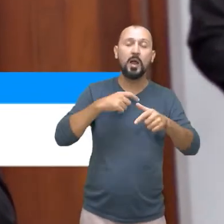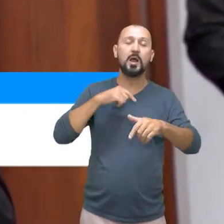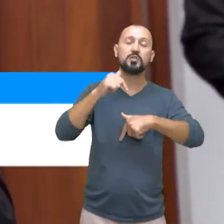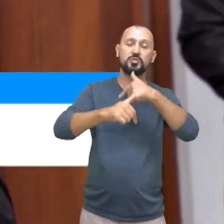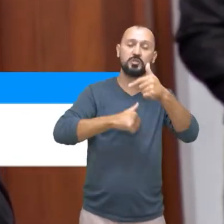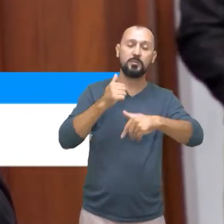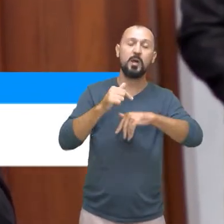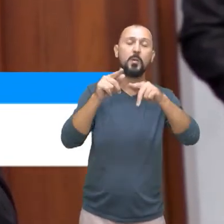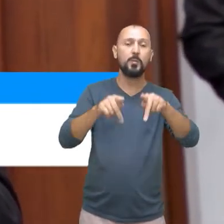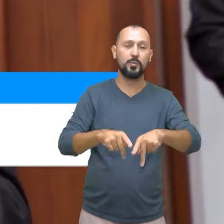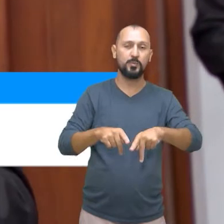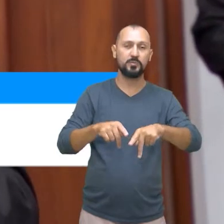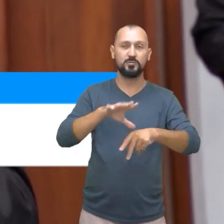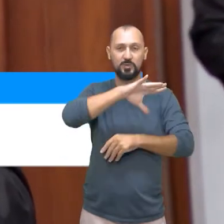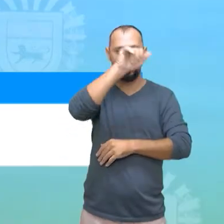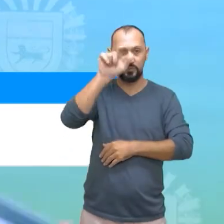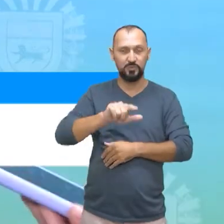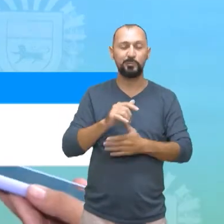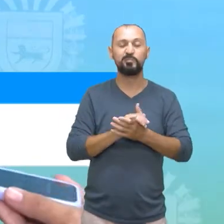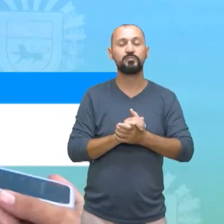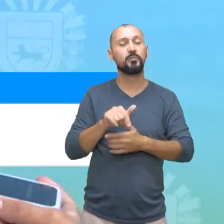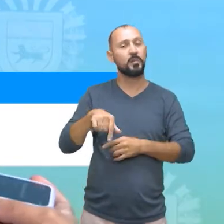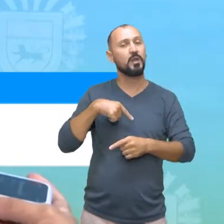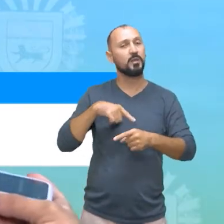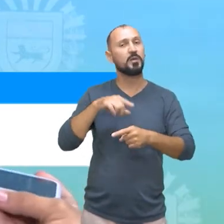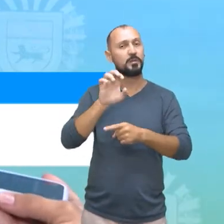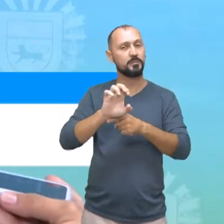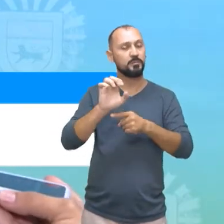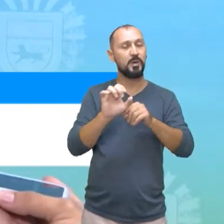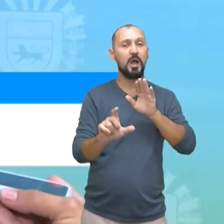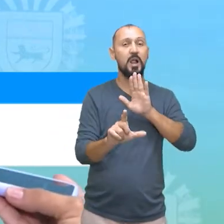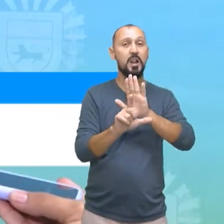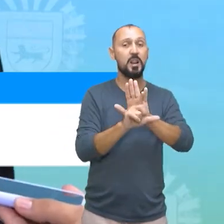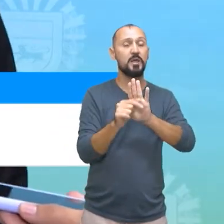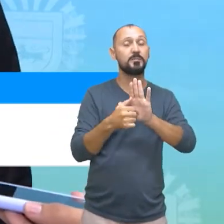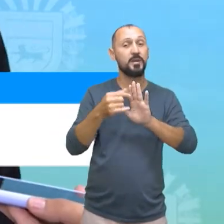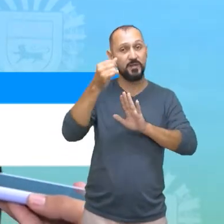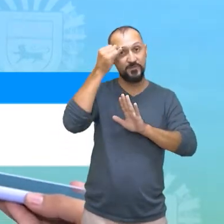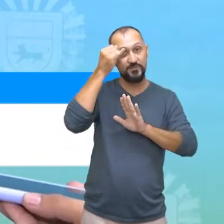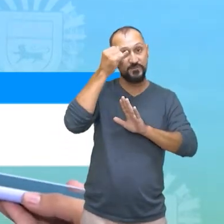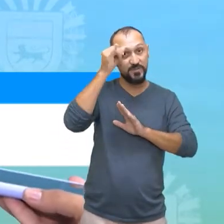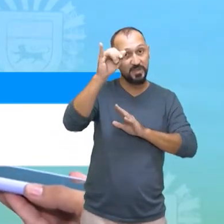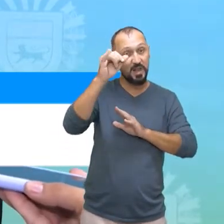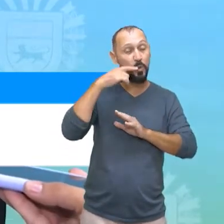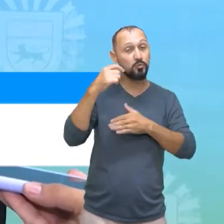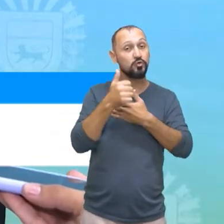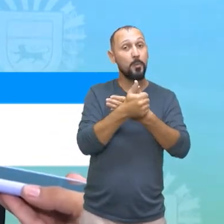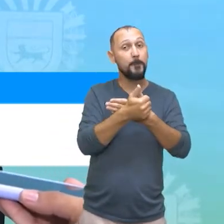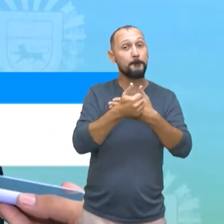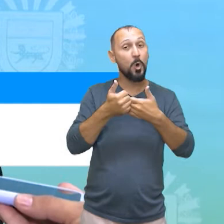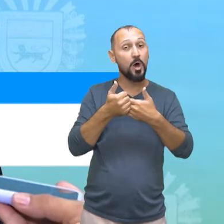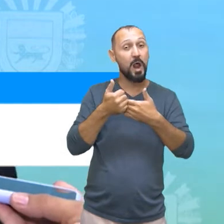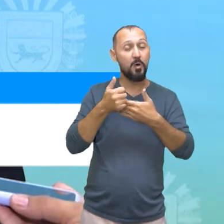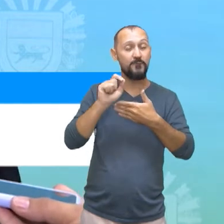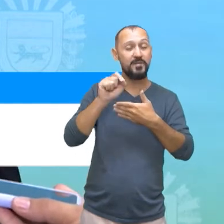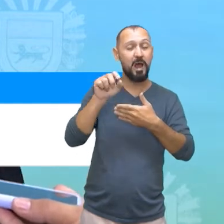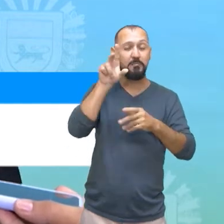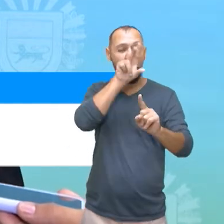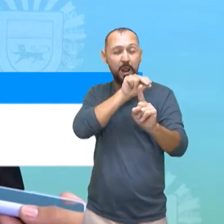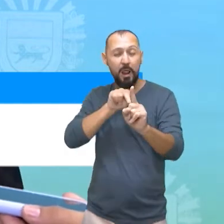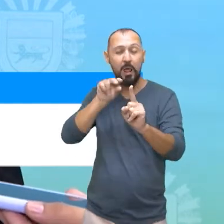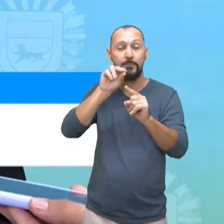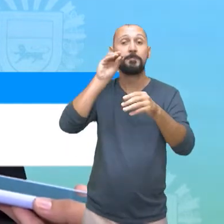repartições públicas em Mato Grosso do Sul. Nós já temos aqui no estado uma legislação de combate ao assédio moral